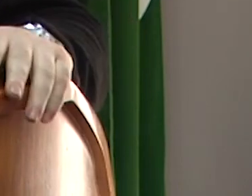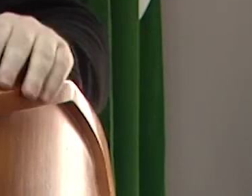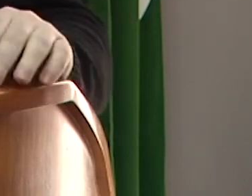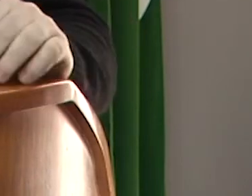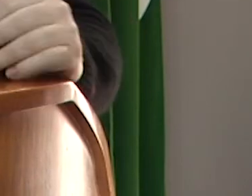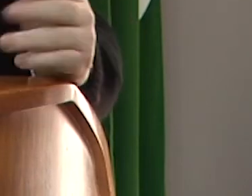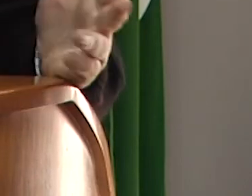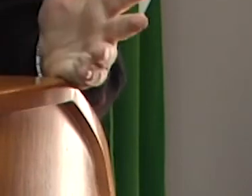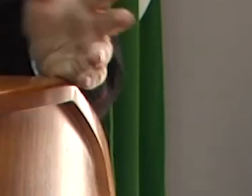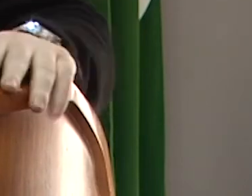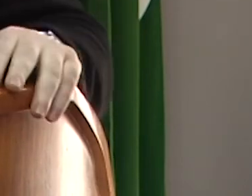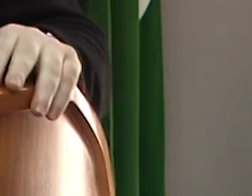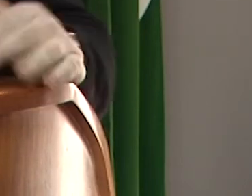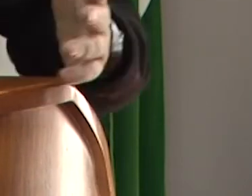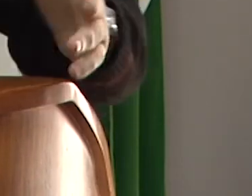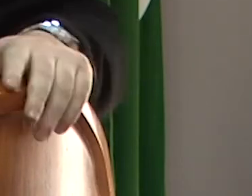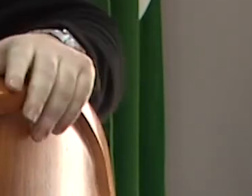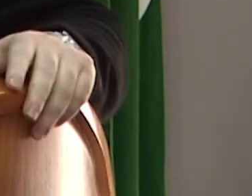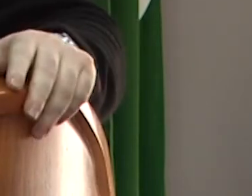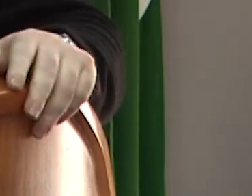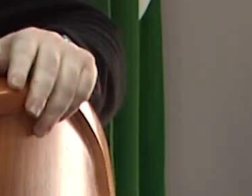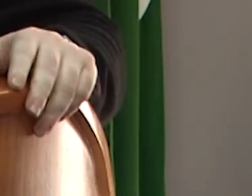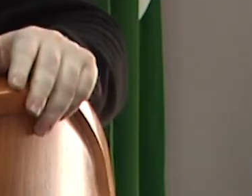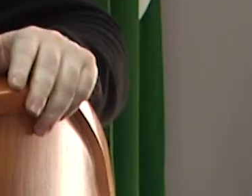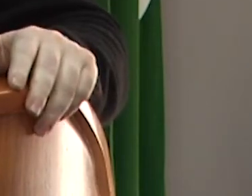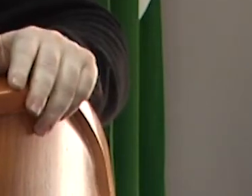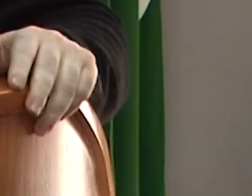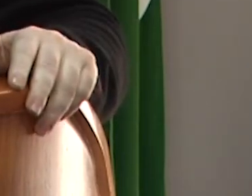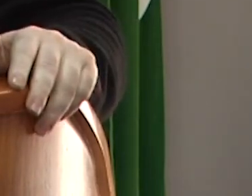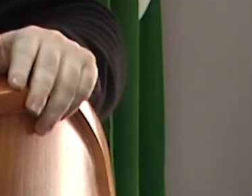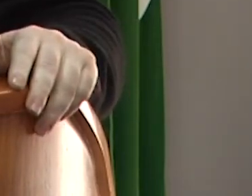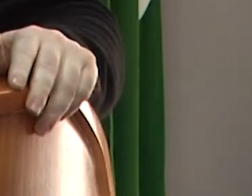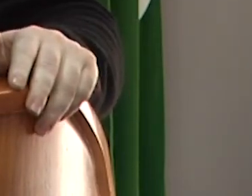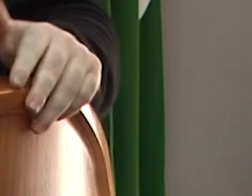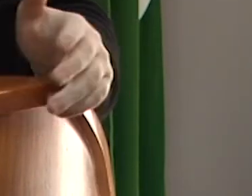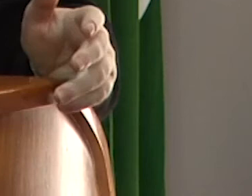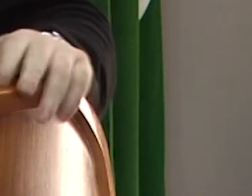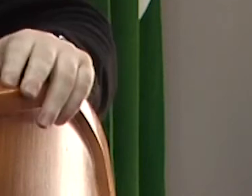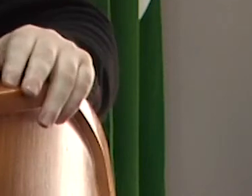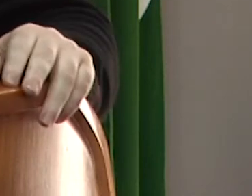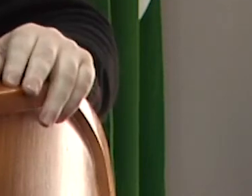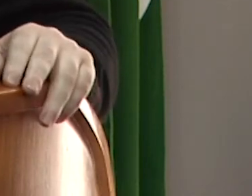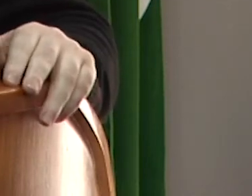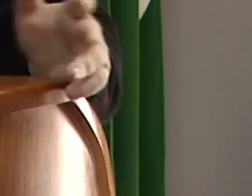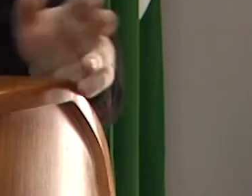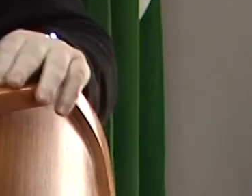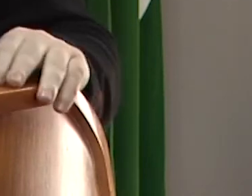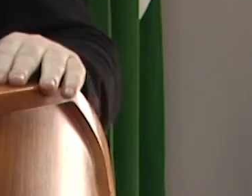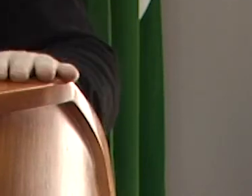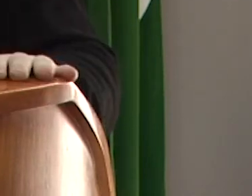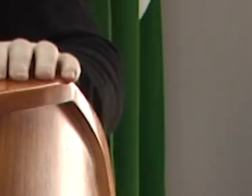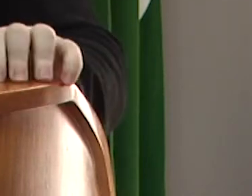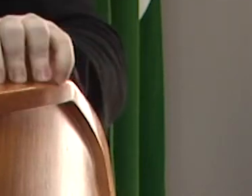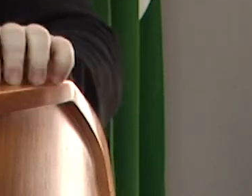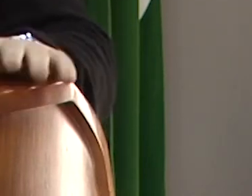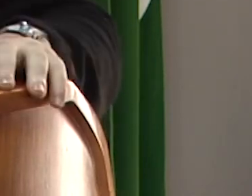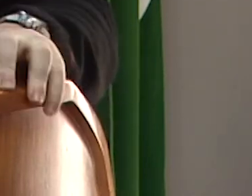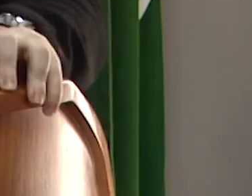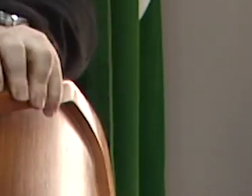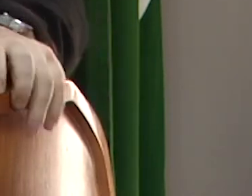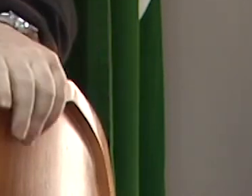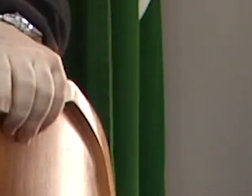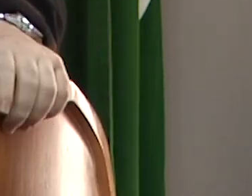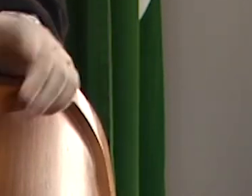de Pernambuco, que estava mostrando ao Brasil uma forma diferente de poder governar e que, infelizmente,